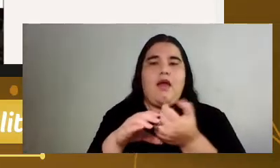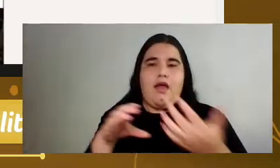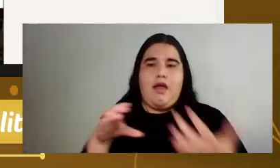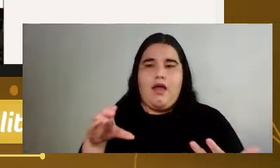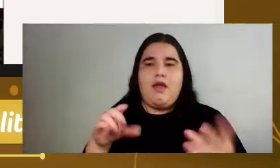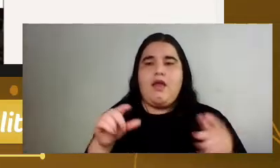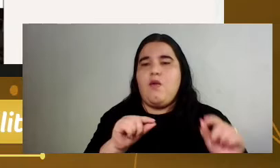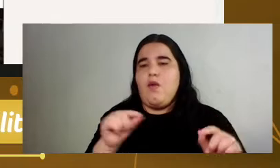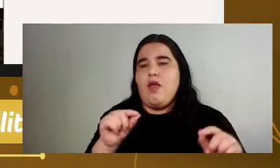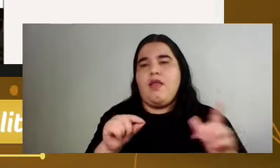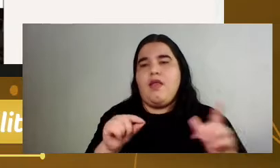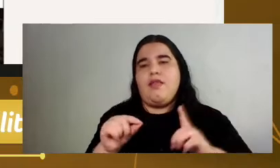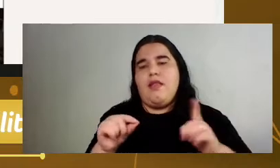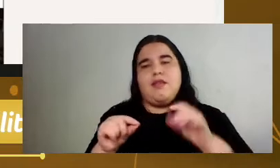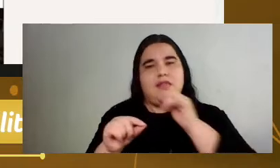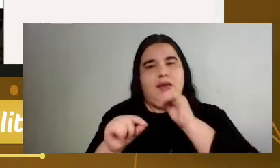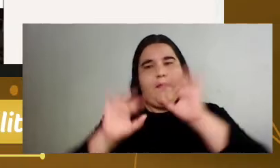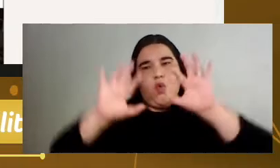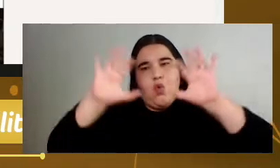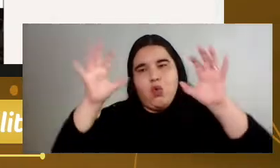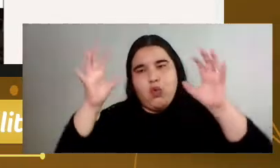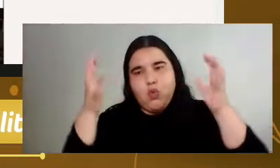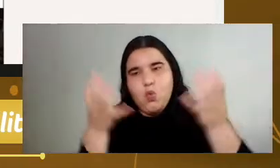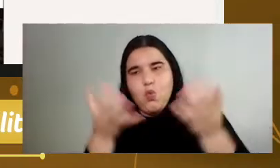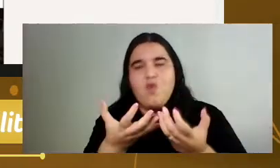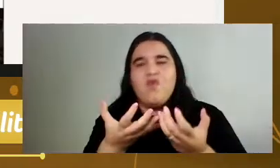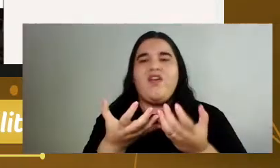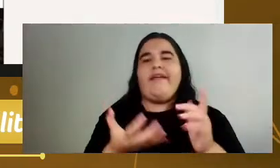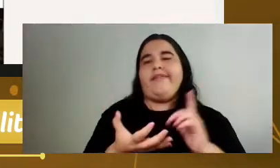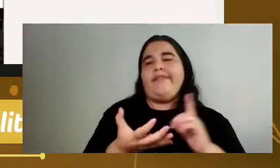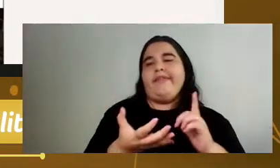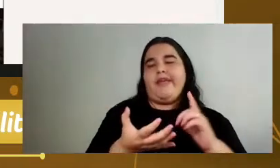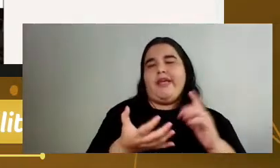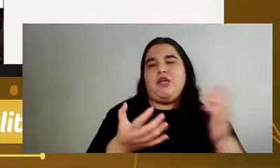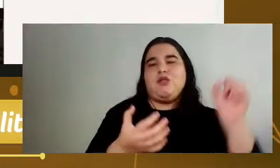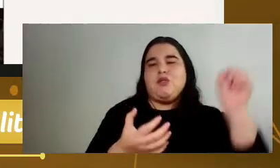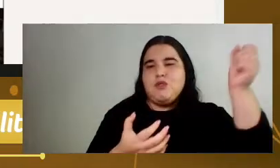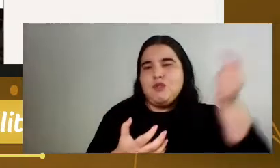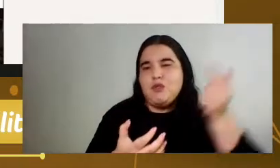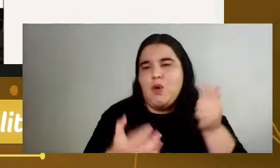meteorológicas, nuvens, a